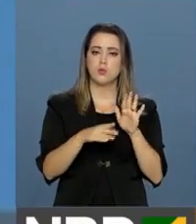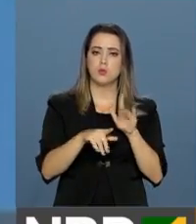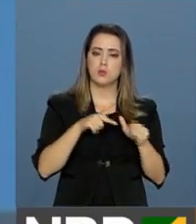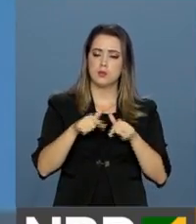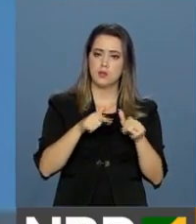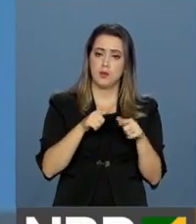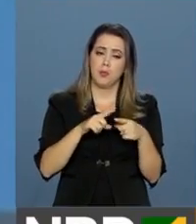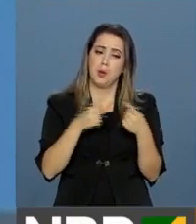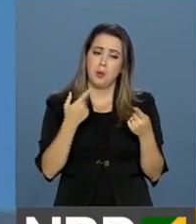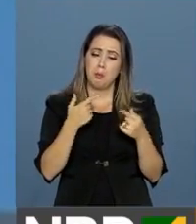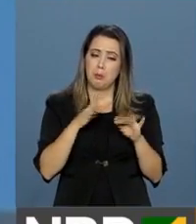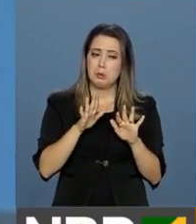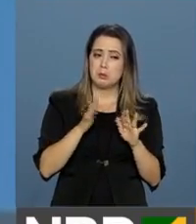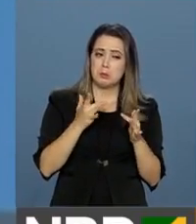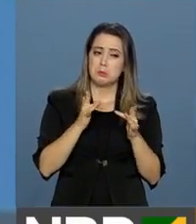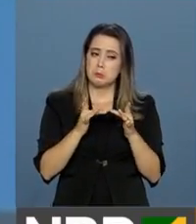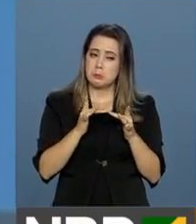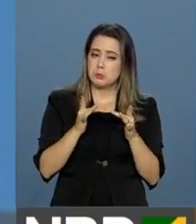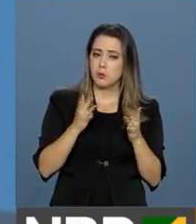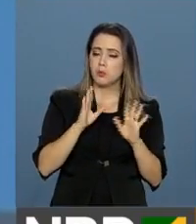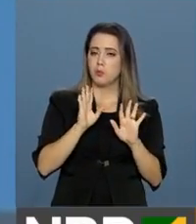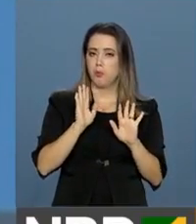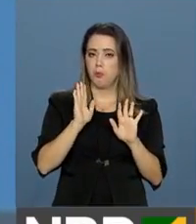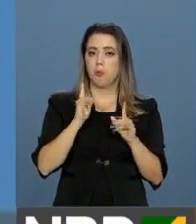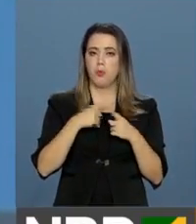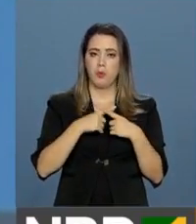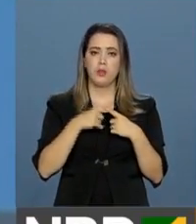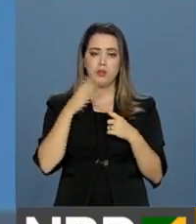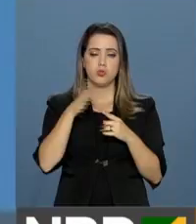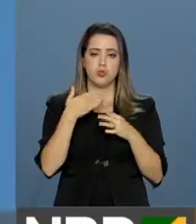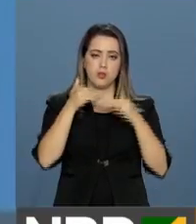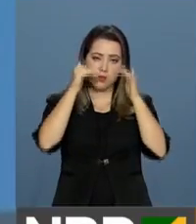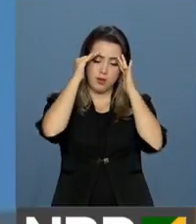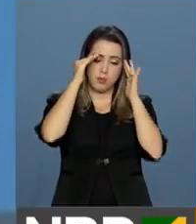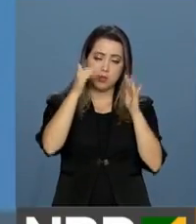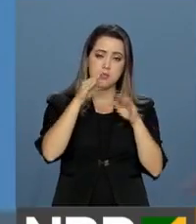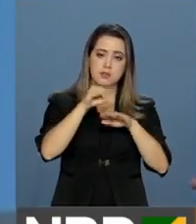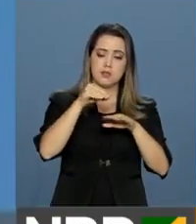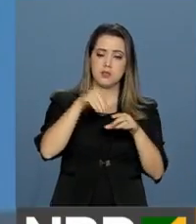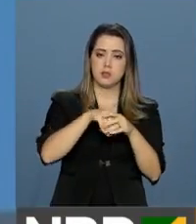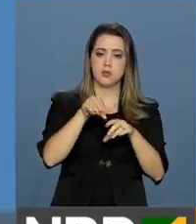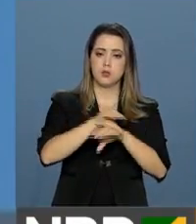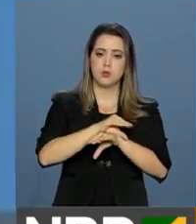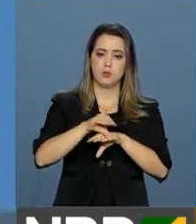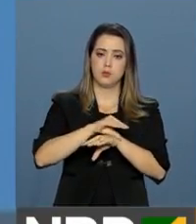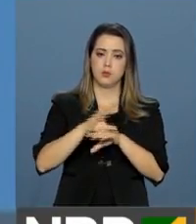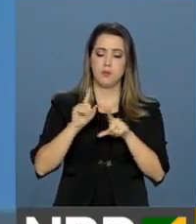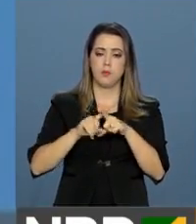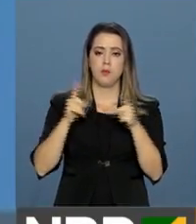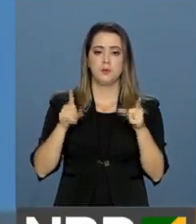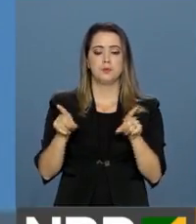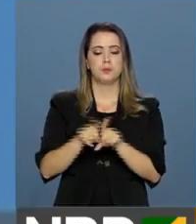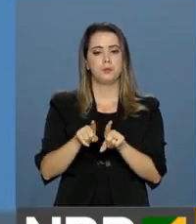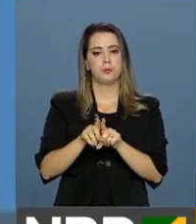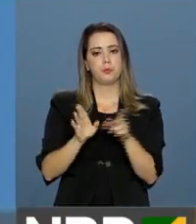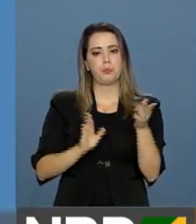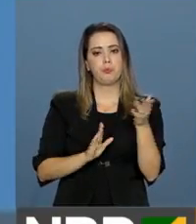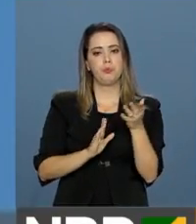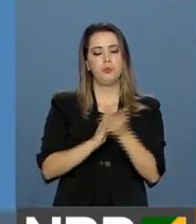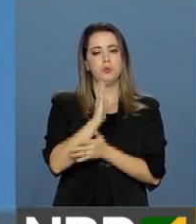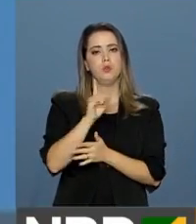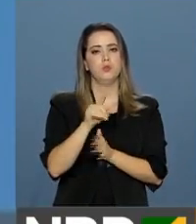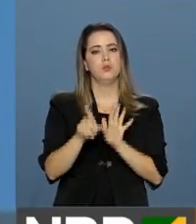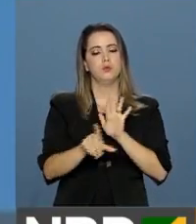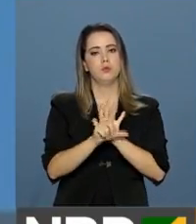meu modo de ver esta garantia já está estabelecida no texto funciona mas afinal foi também aprovado este projeto